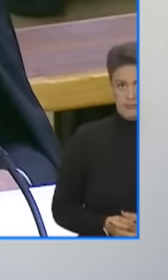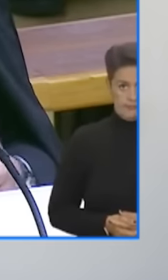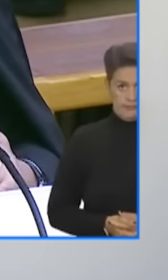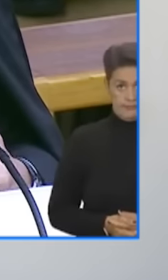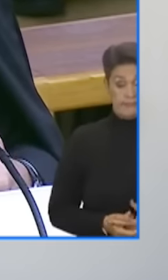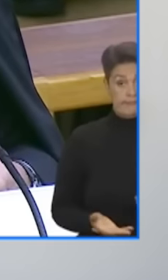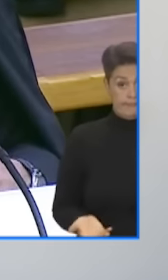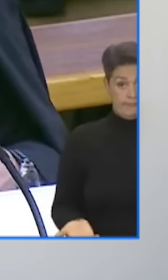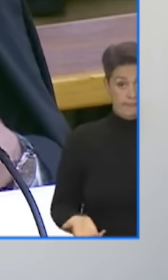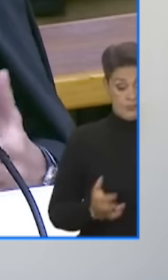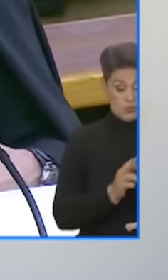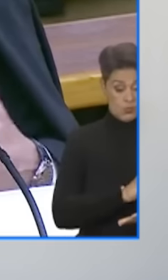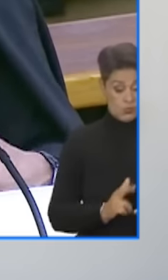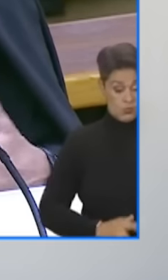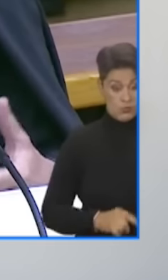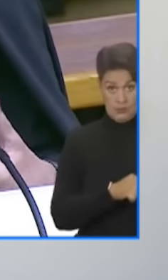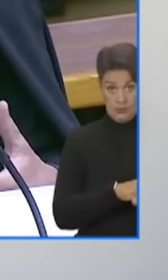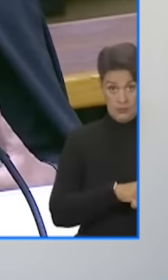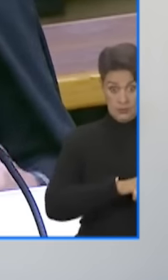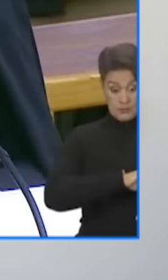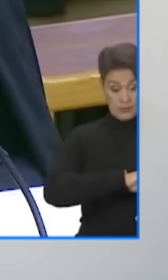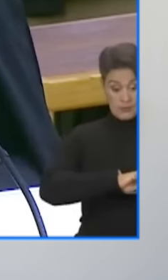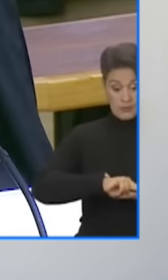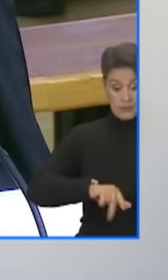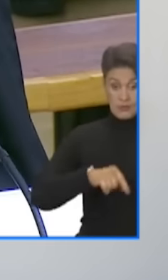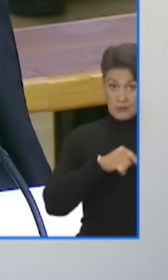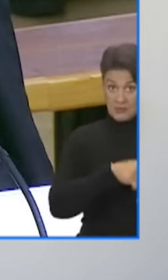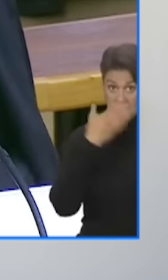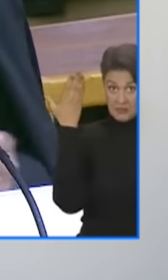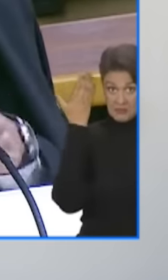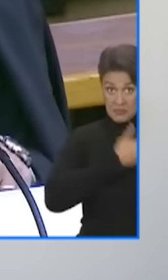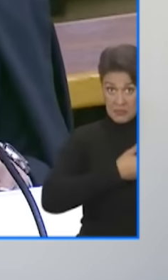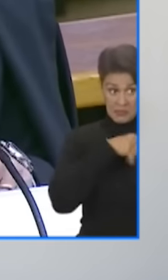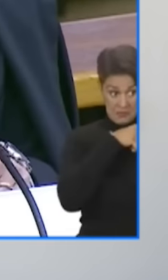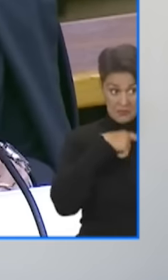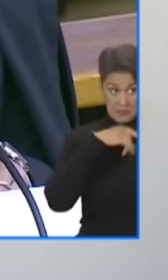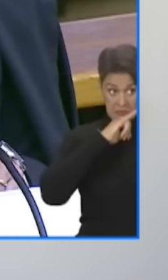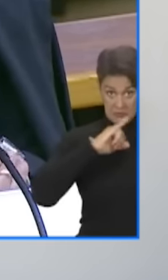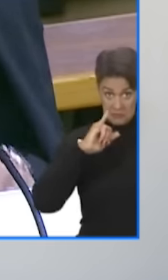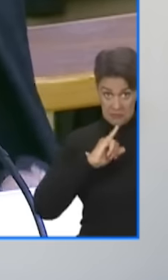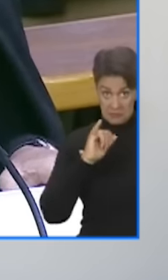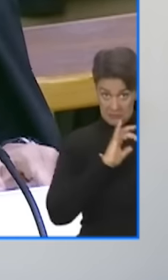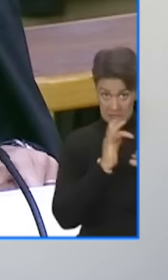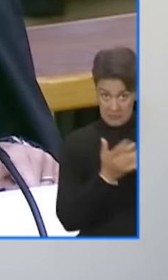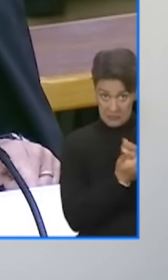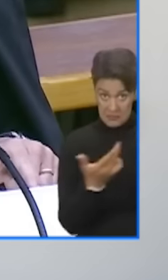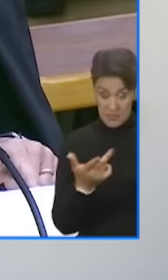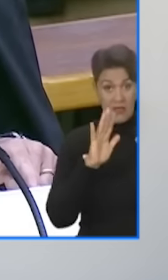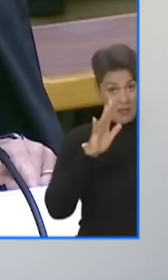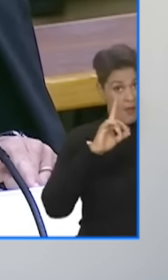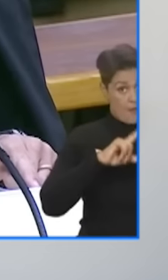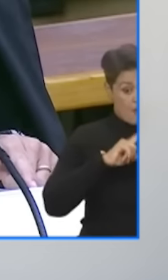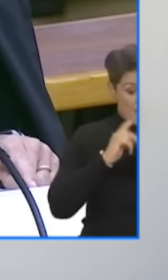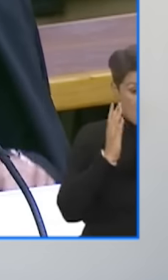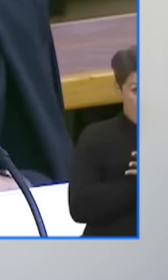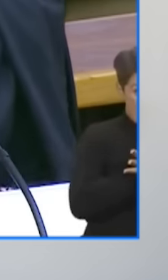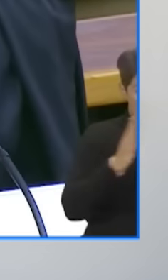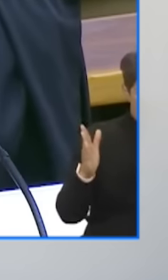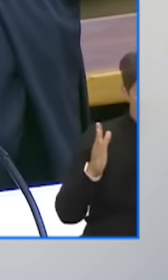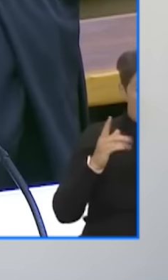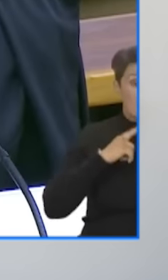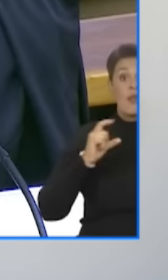deputado diria ali, falar, não, essa indicação é uma indicação partidária, nós somos contra ela. E ele não, ele falou, não, ele é uma ótima